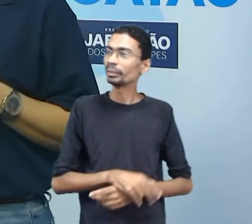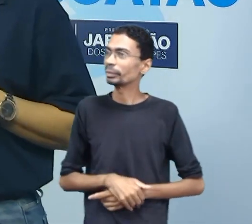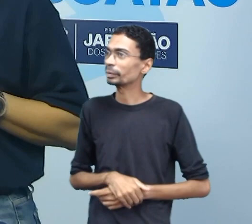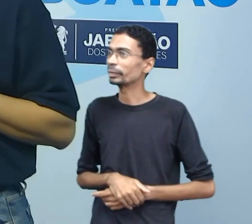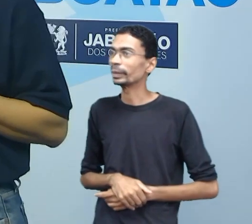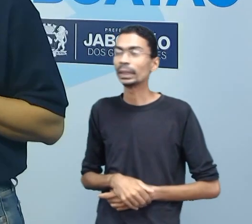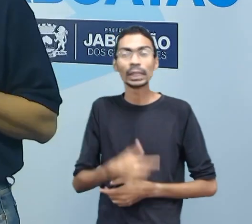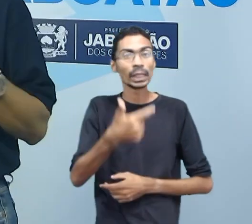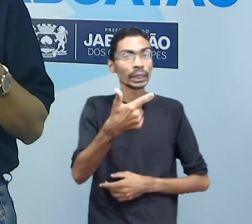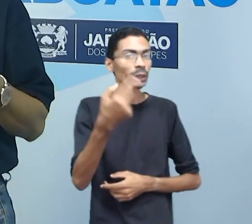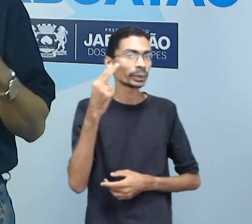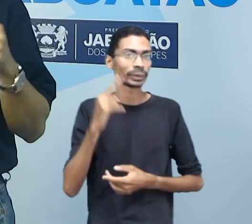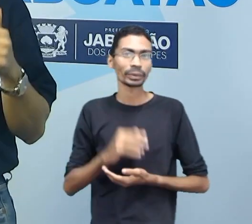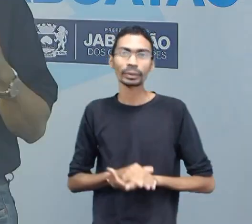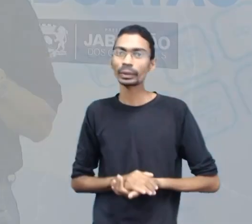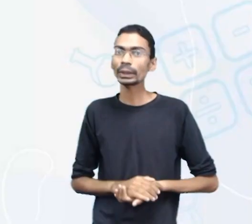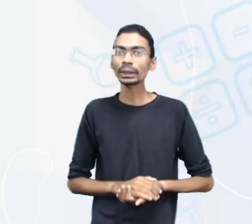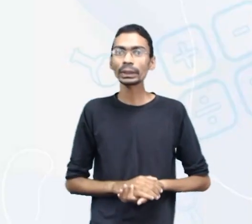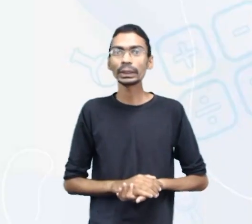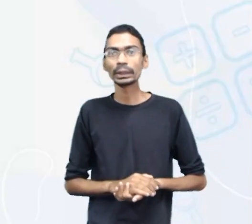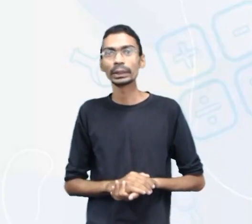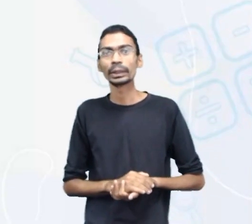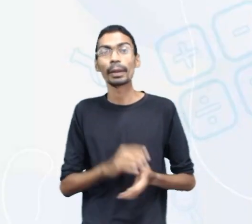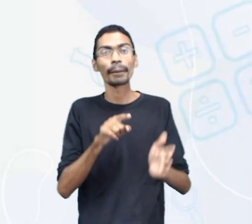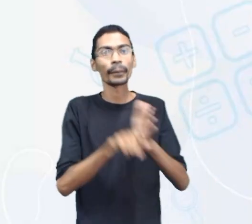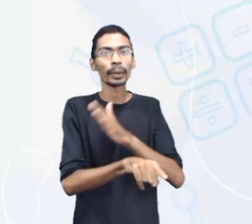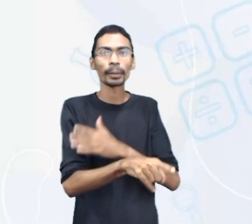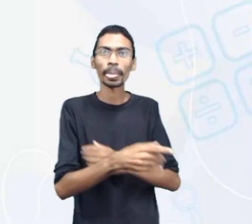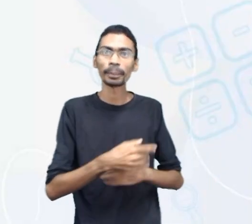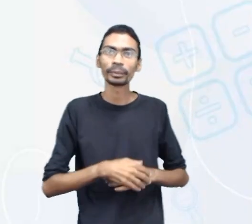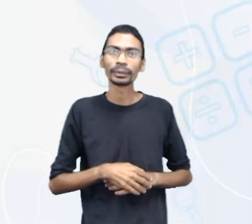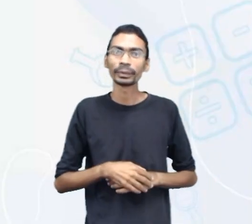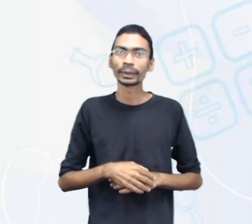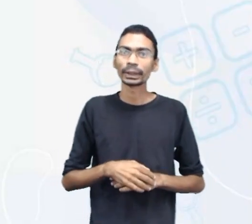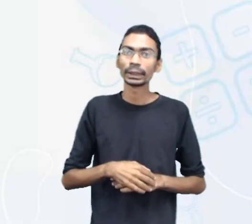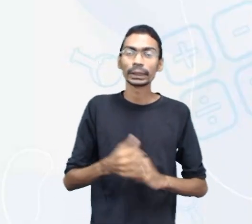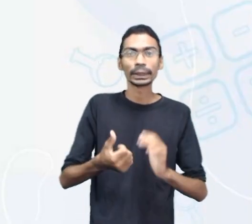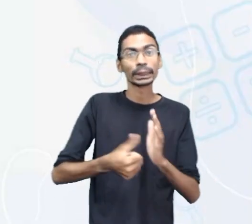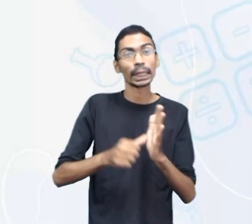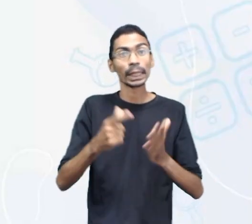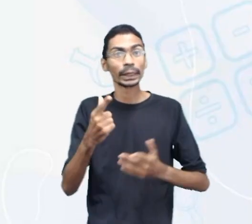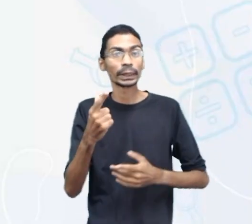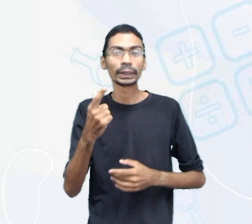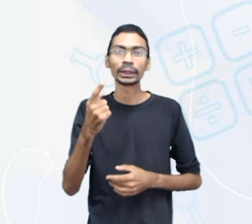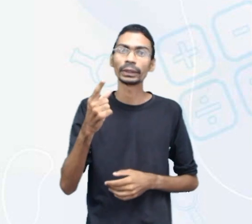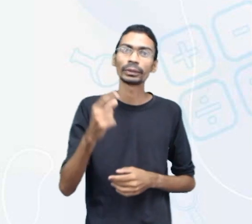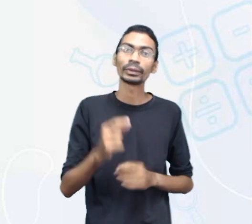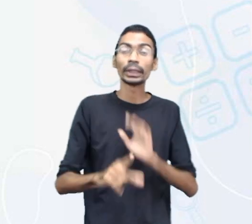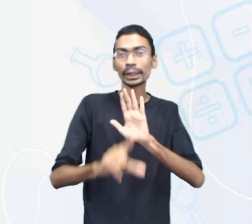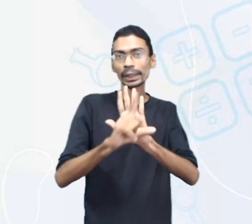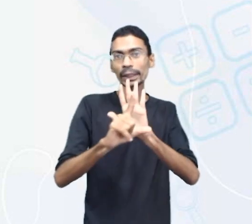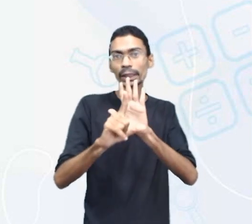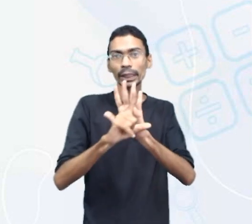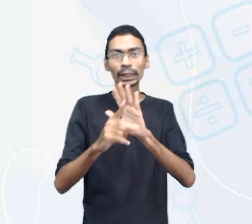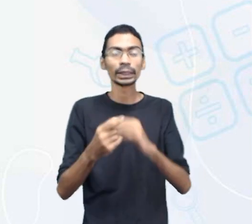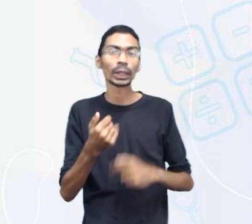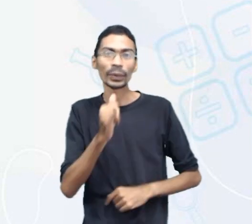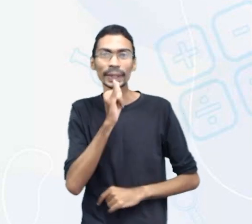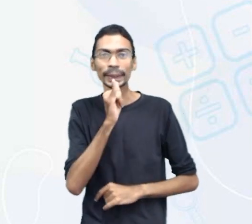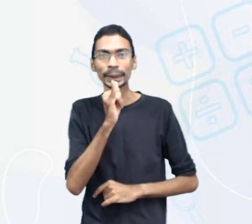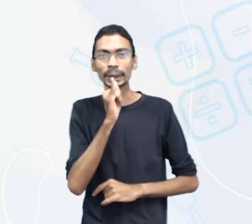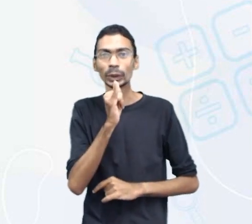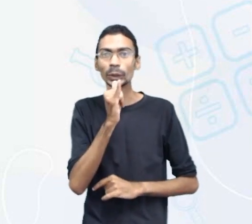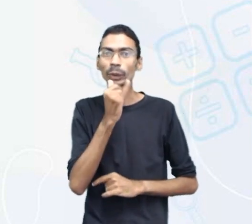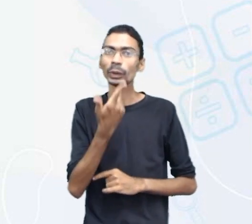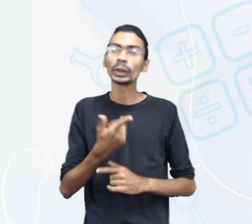a segunda questão cédulas de identidade Diares certidão de nascimento leis são exemplos de